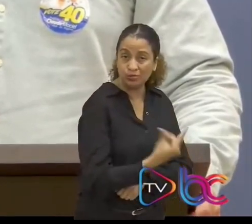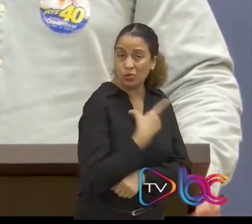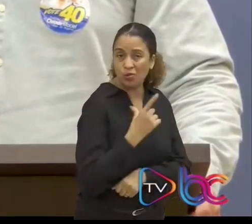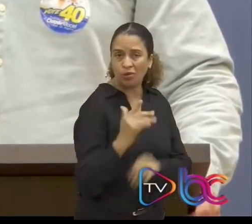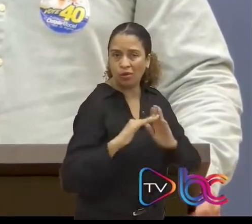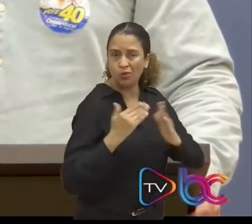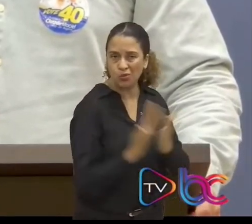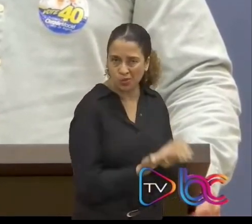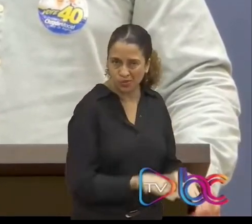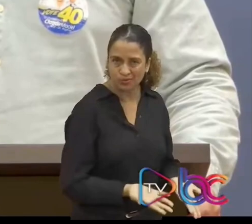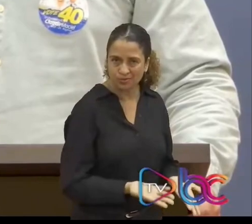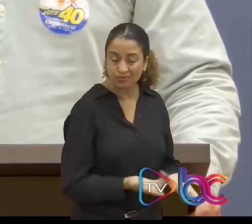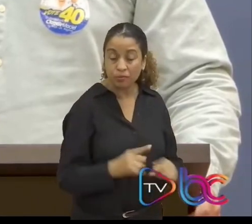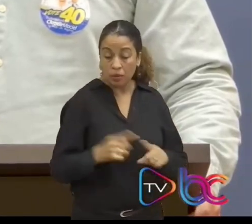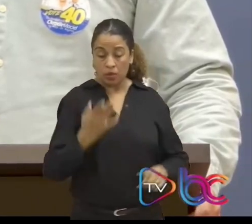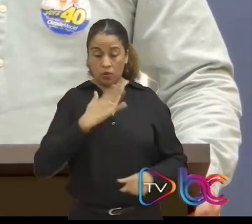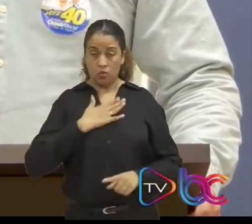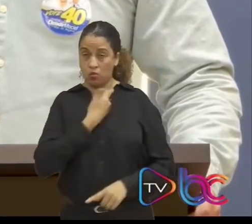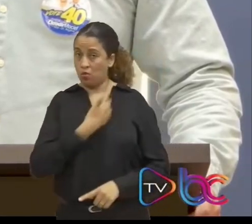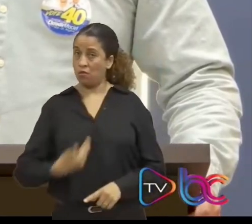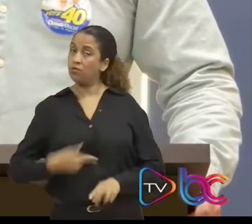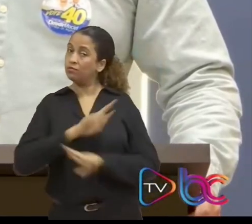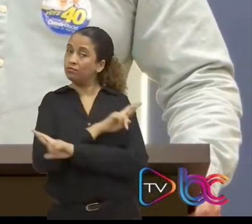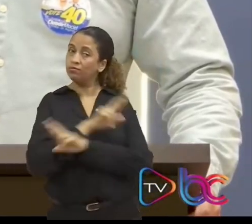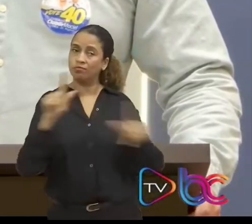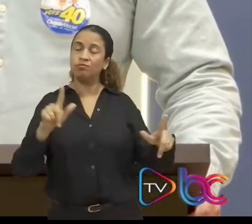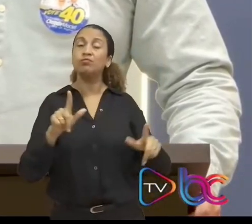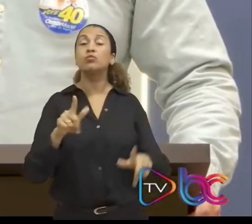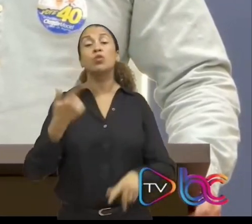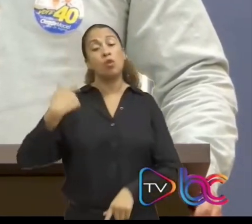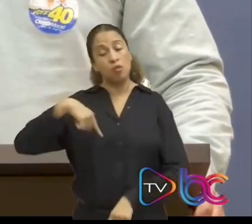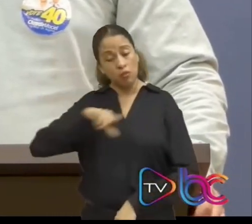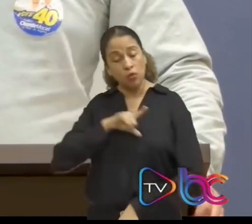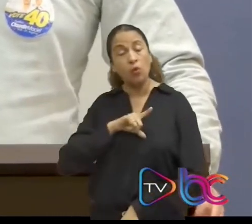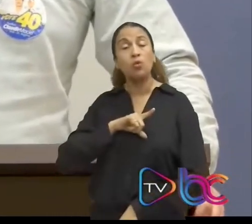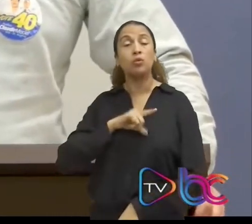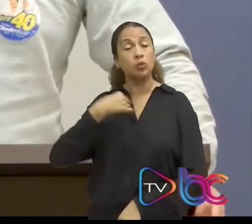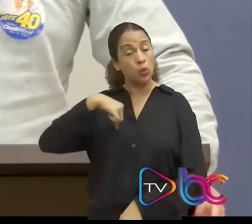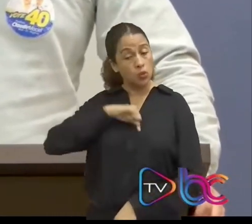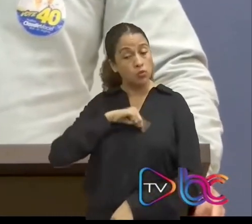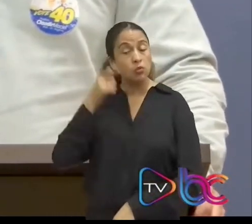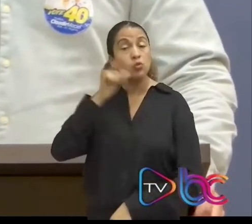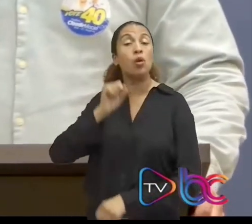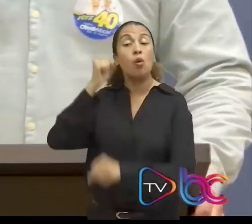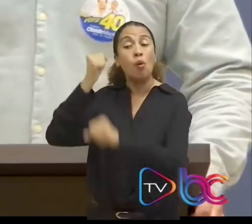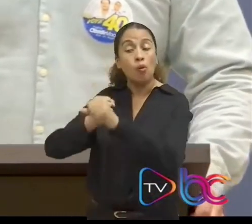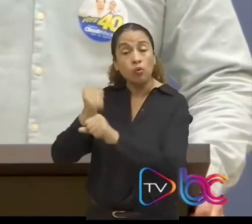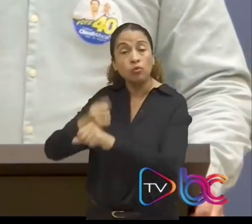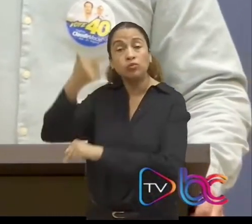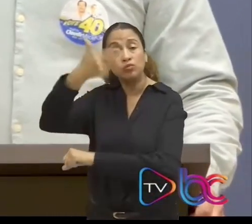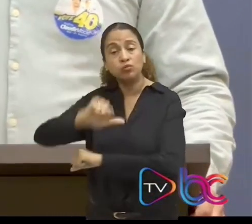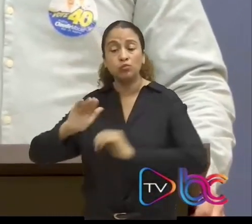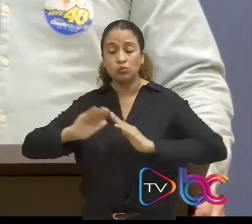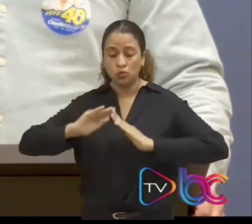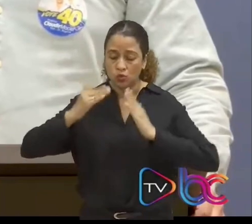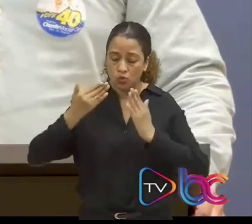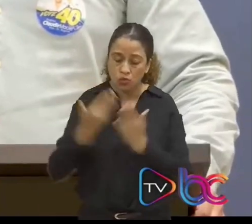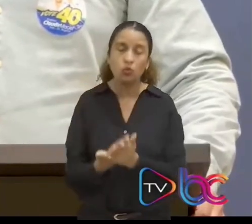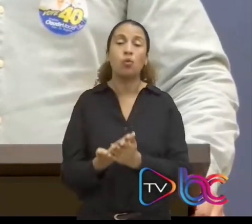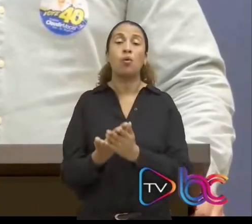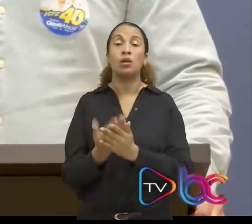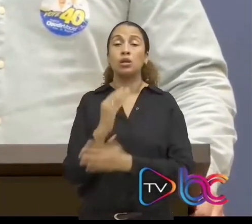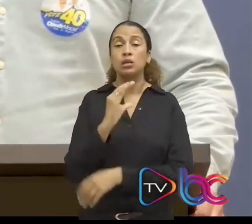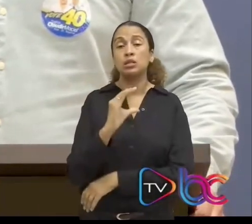governo dos 55 será diferente. Iremos reconstruir, é questão de honra, reconstruir esta história. O